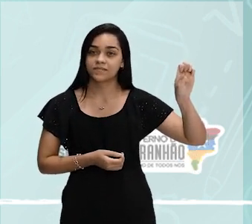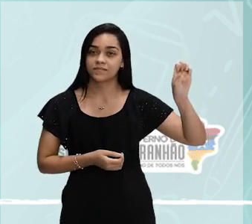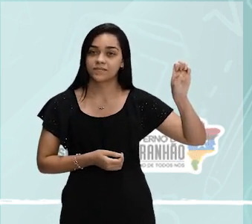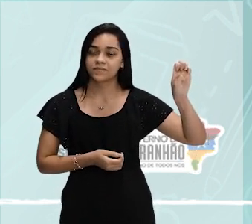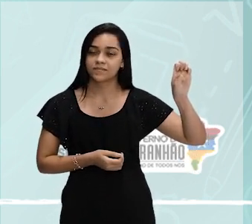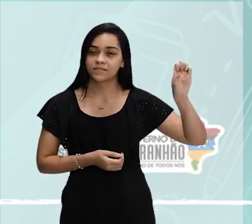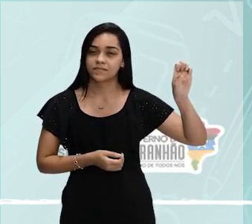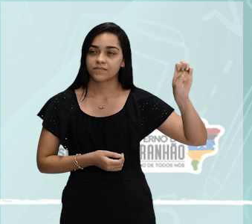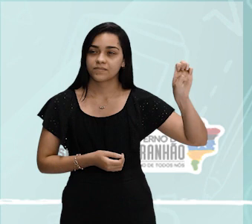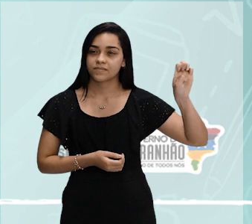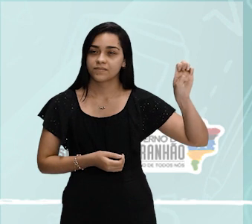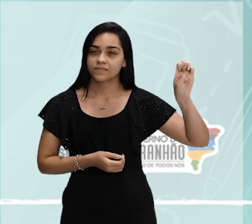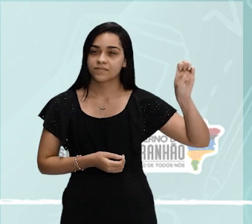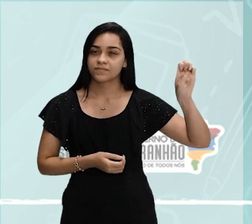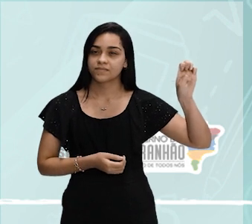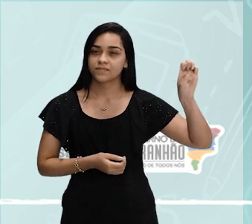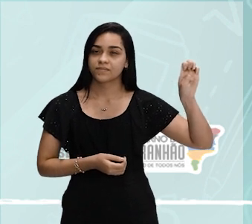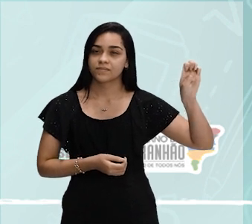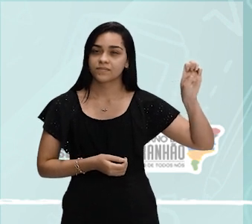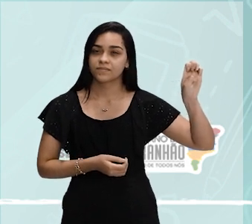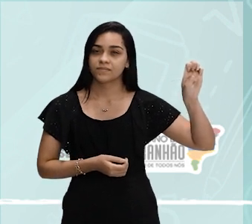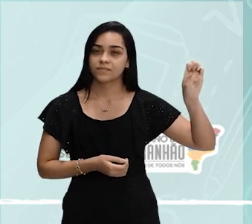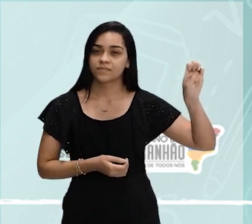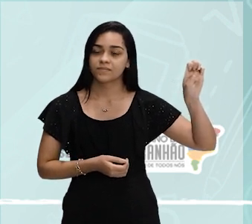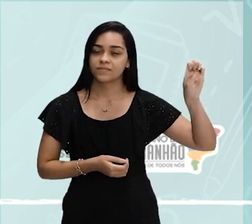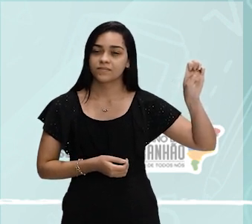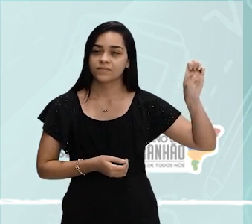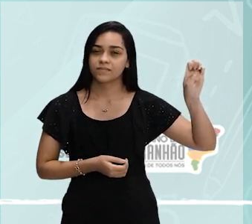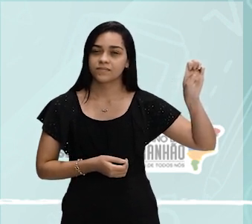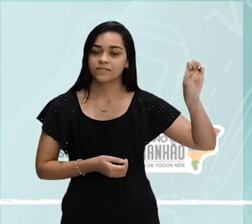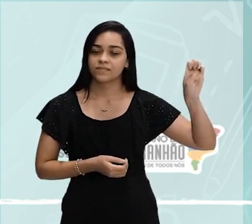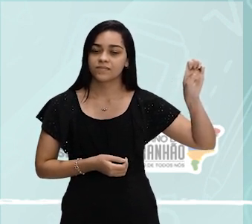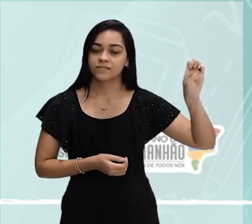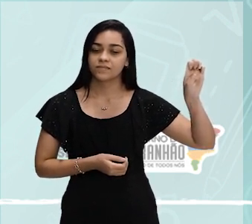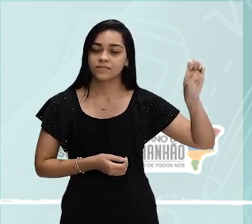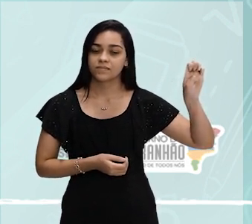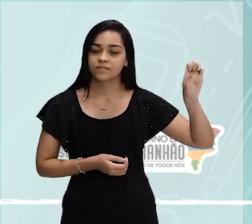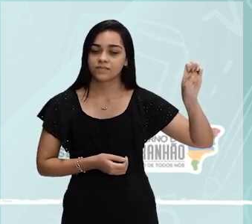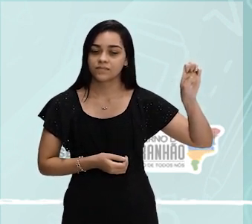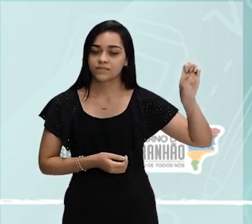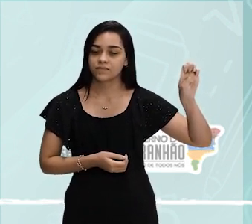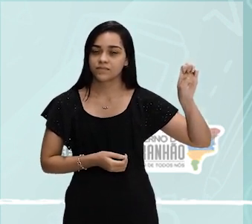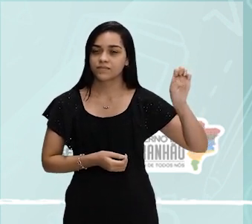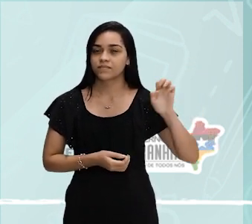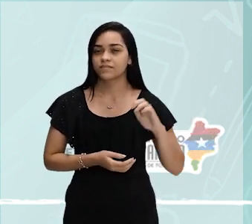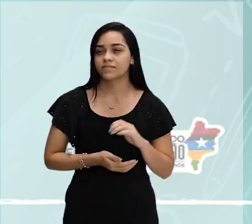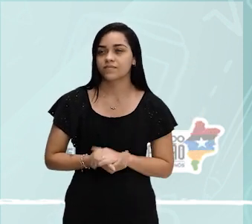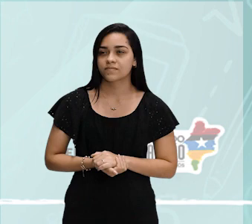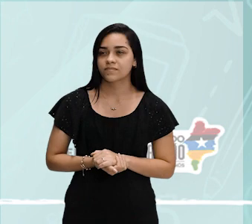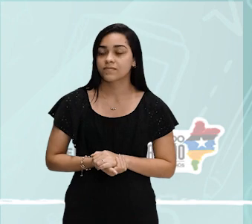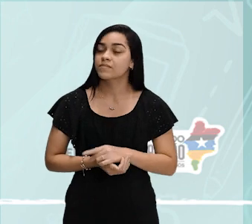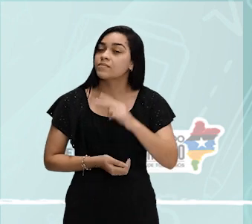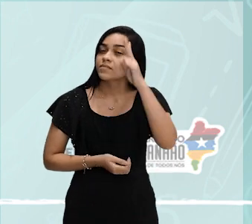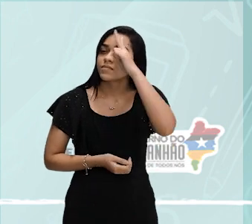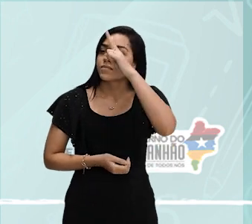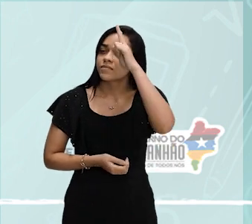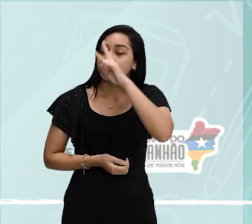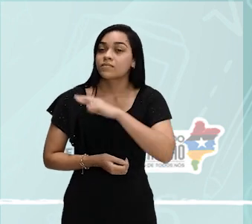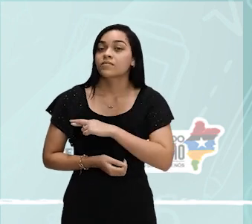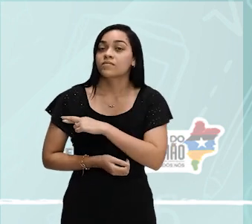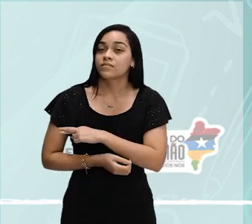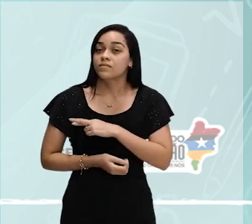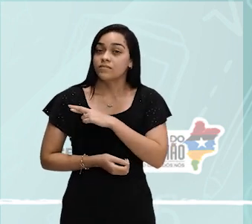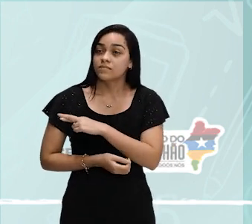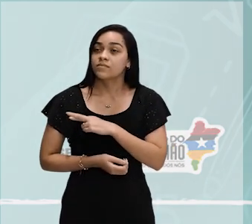temas medievais, rebuscamento de conteúdo e de forma, tentativa de expressar realidade inocente. Lembrando que